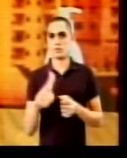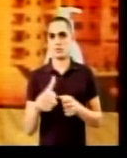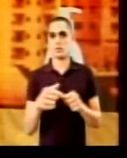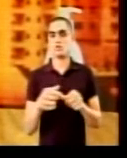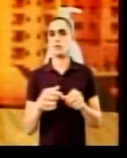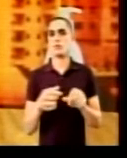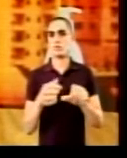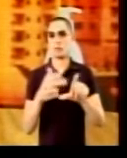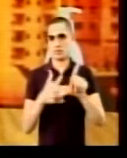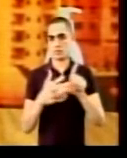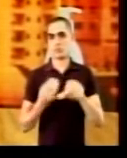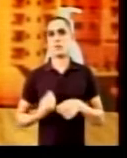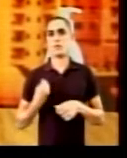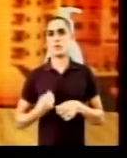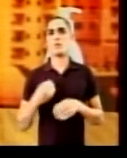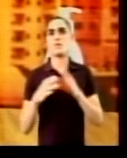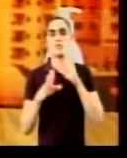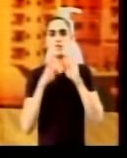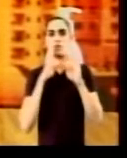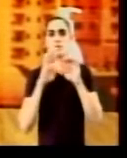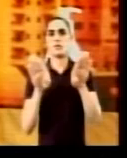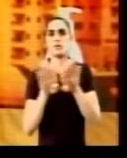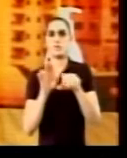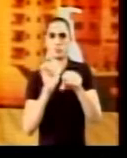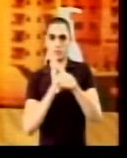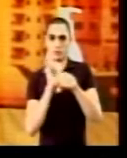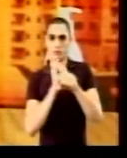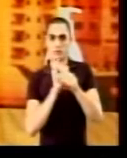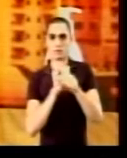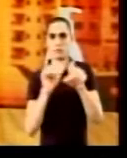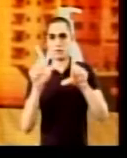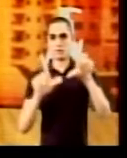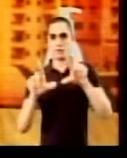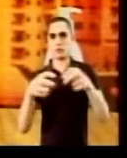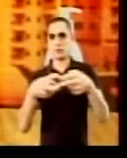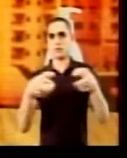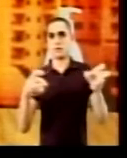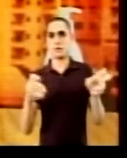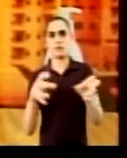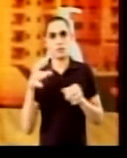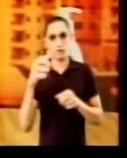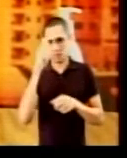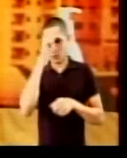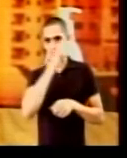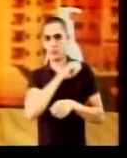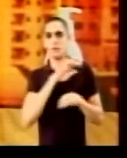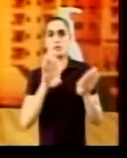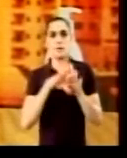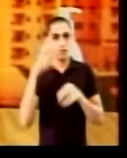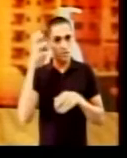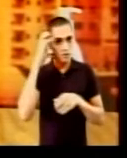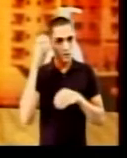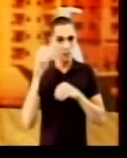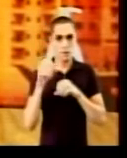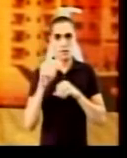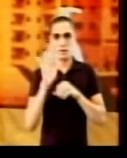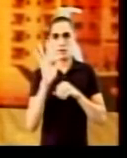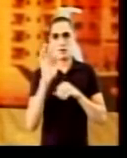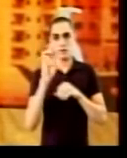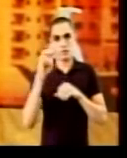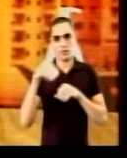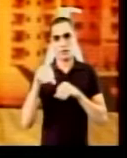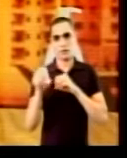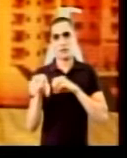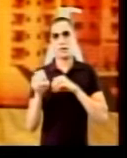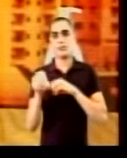vivo pelo Facebook, pelo YouTube, pela TV Câmara de Rio Preto e também pela Rádio Educativa FM. Essa é a